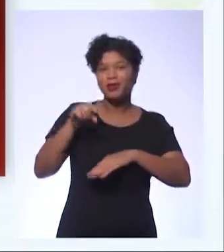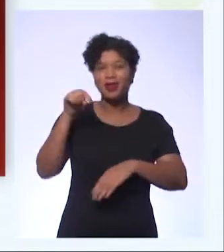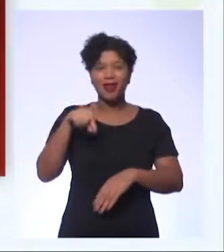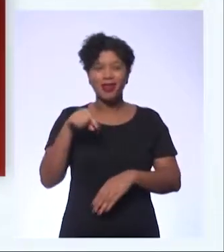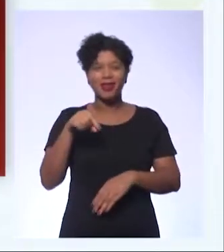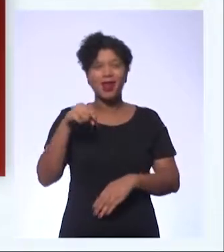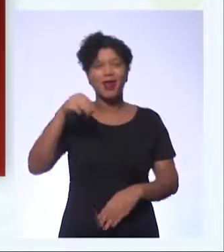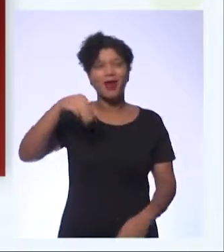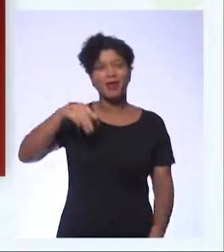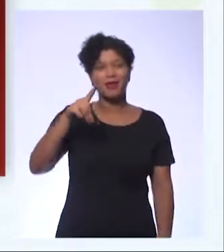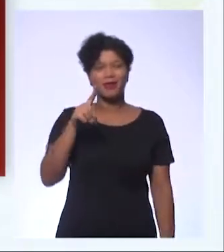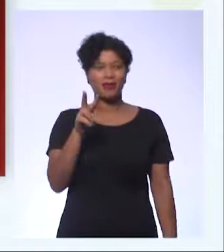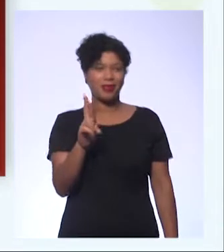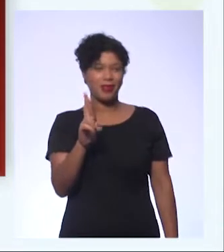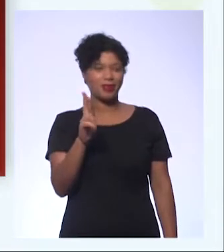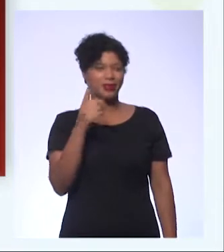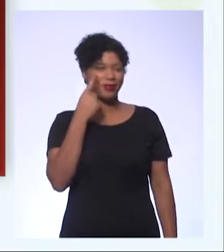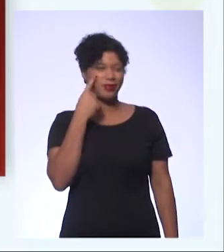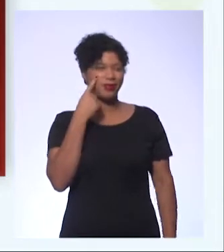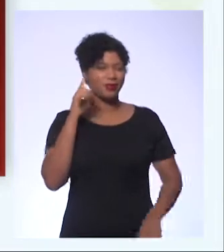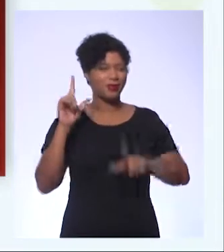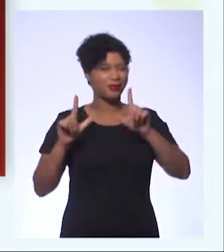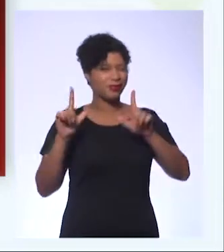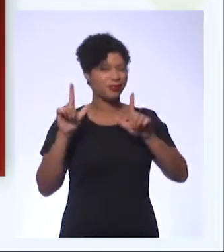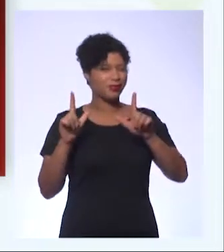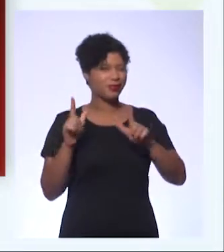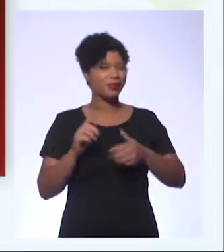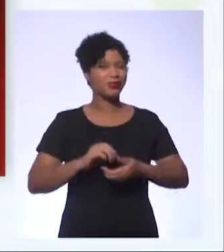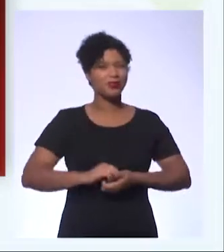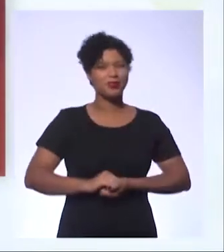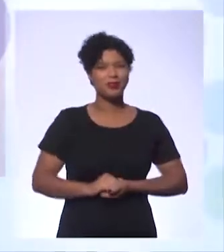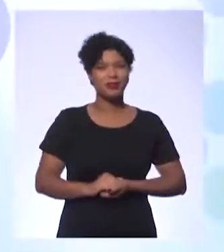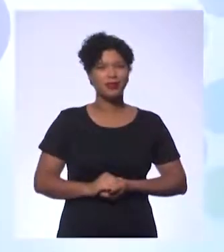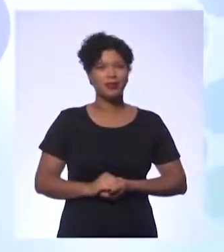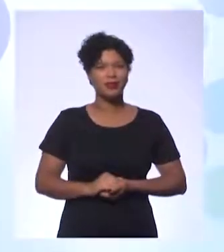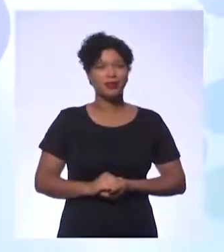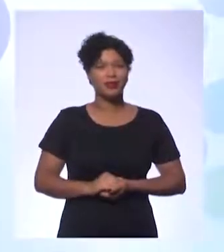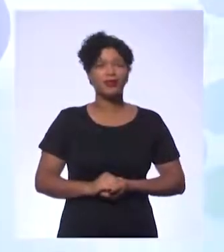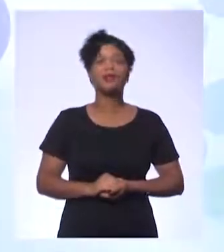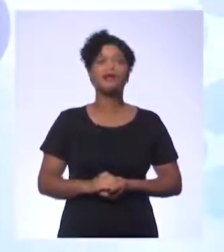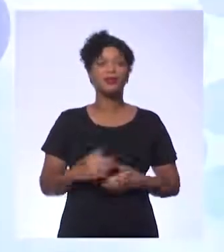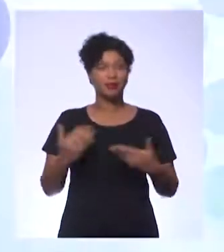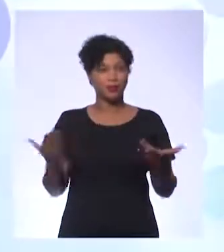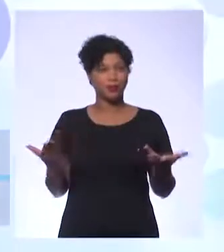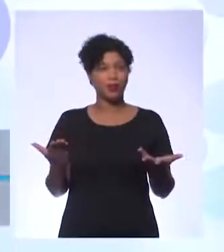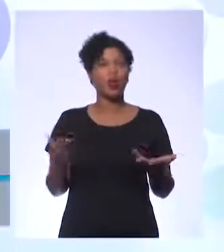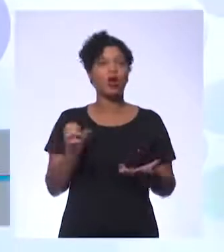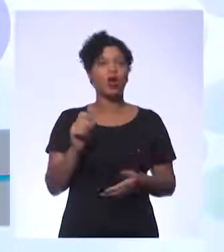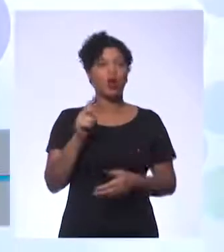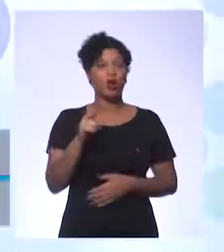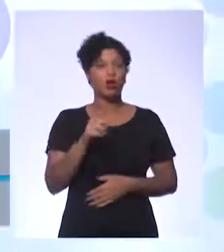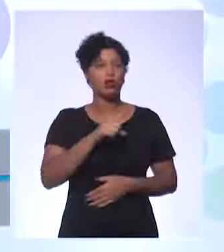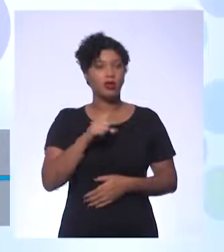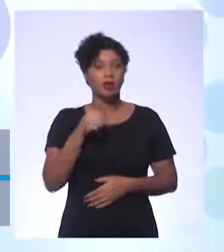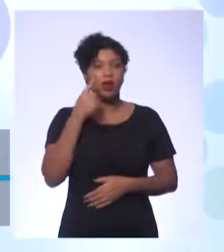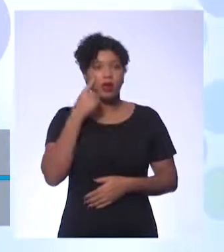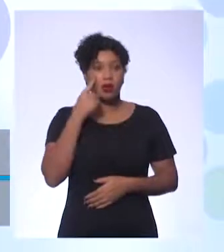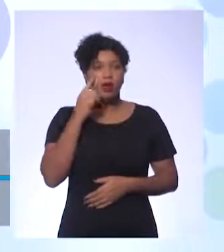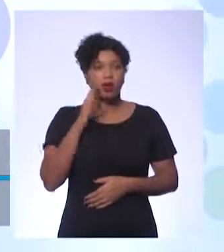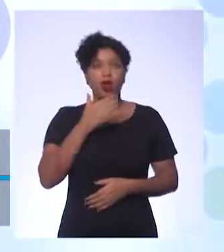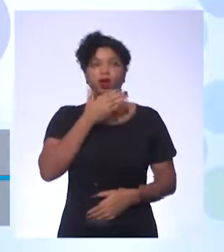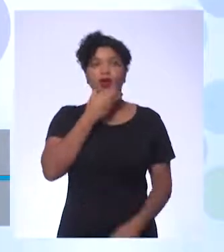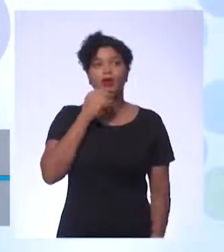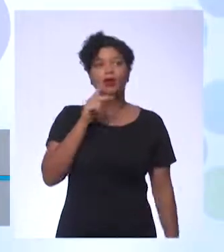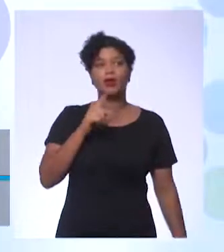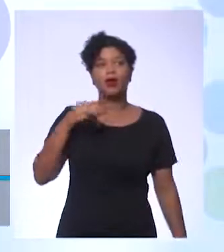NBR. Ok. Então, o professor Mauro,